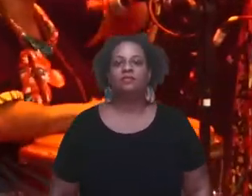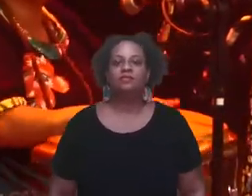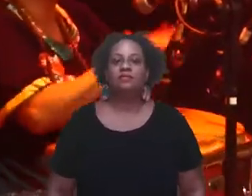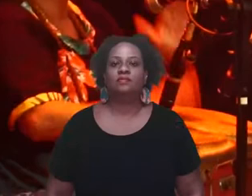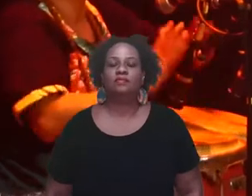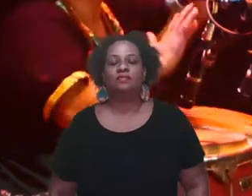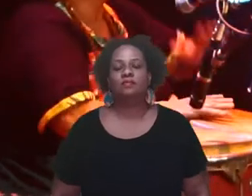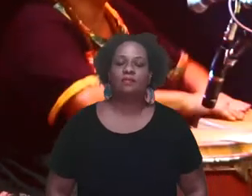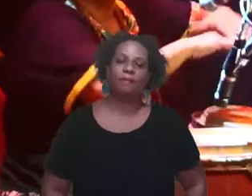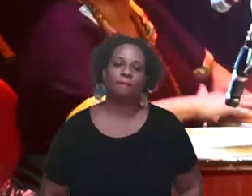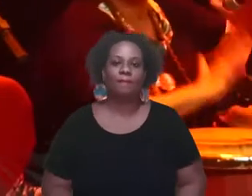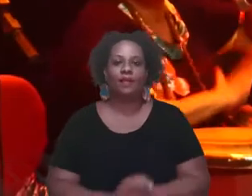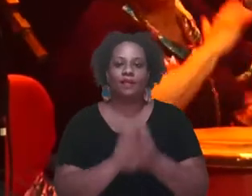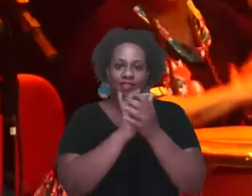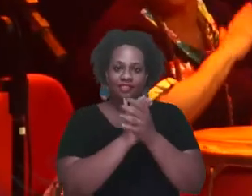eu